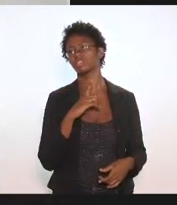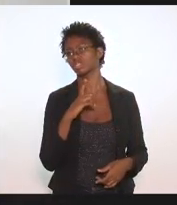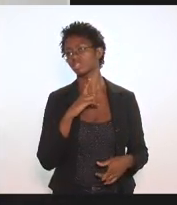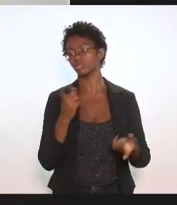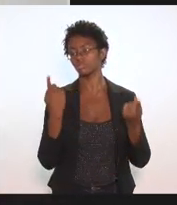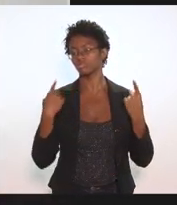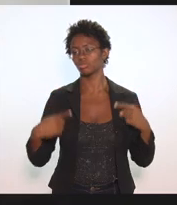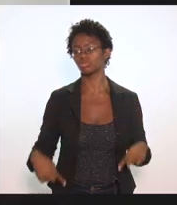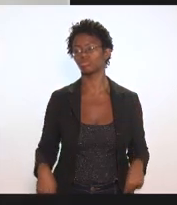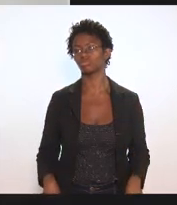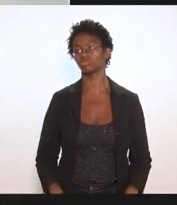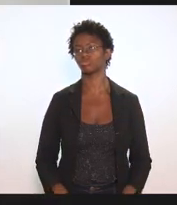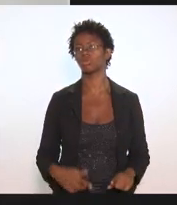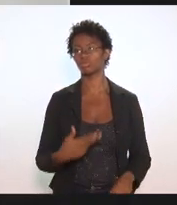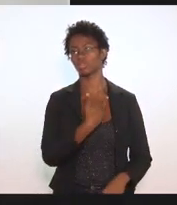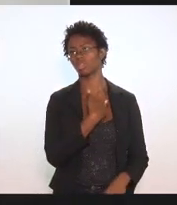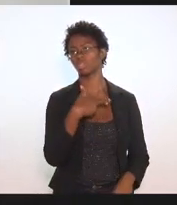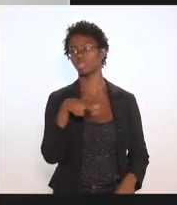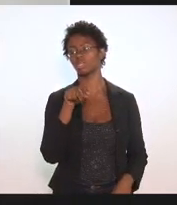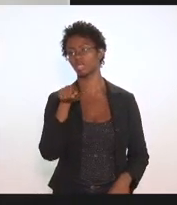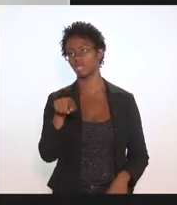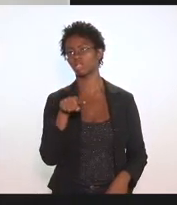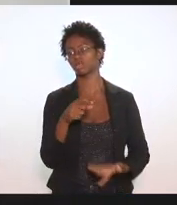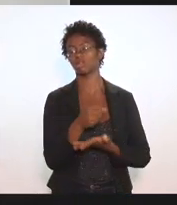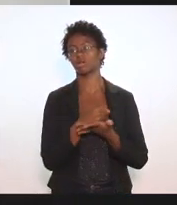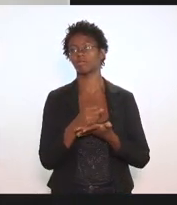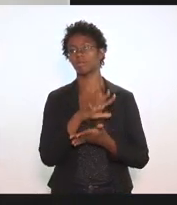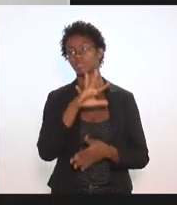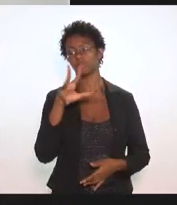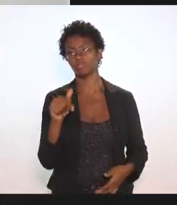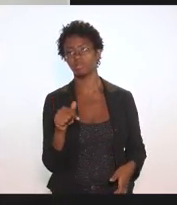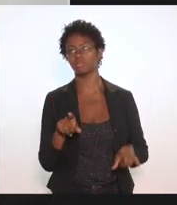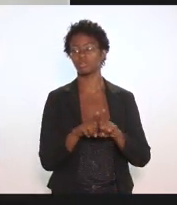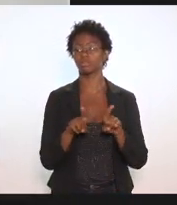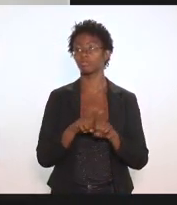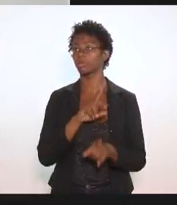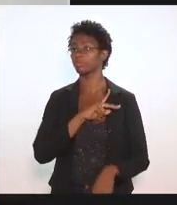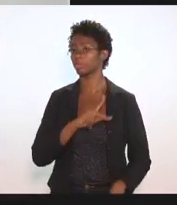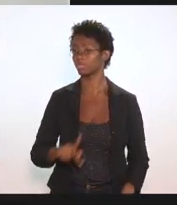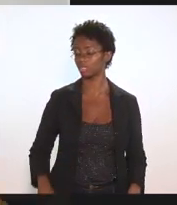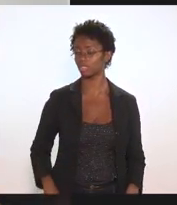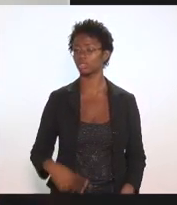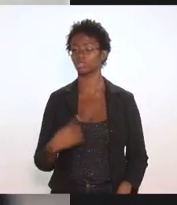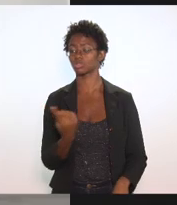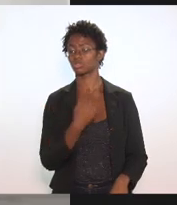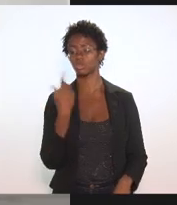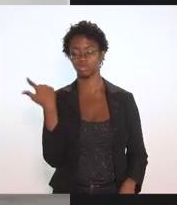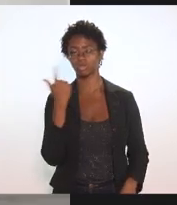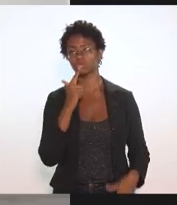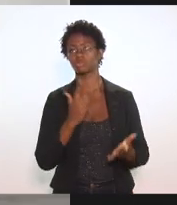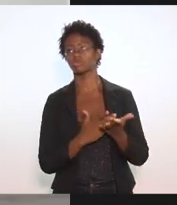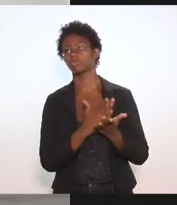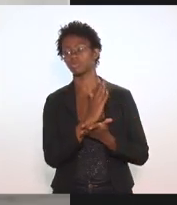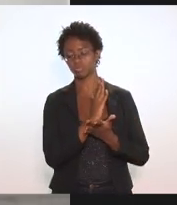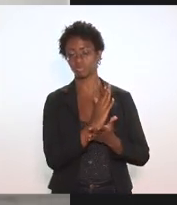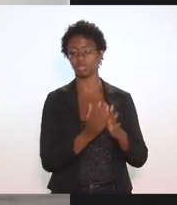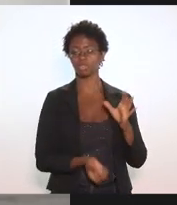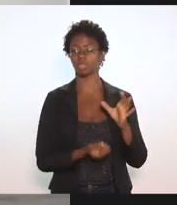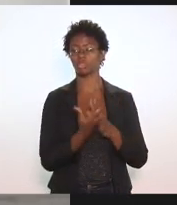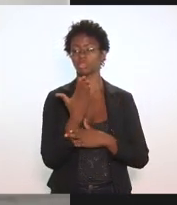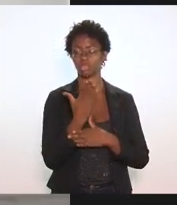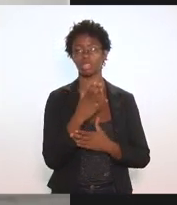corpos das religiões de matriz africana. Inclusive, senhor presidente, nós conseguimos aprovar por essa casa a criação de centros